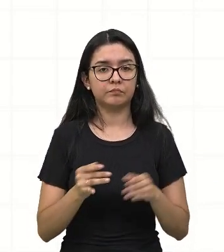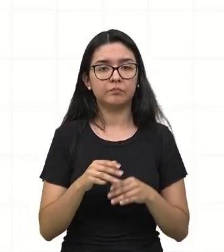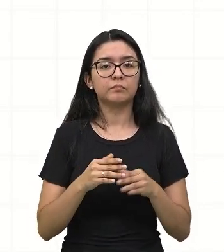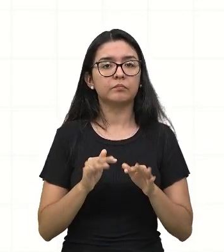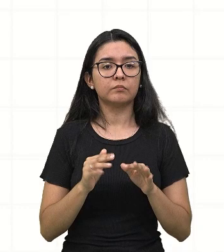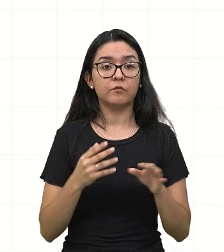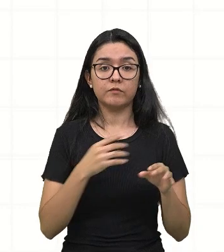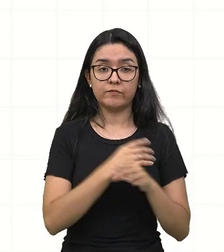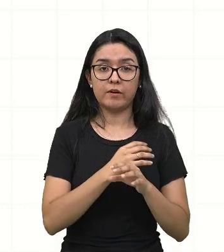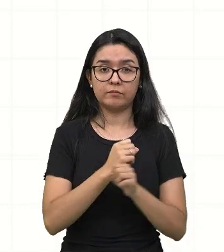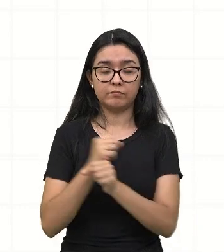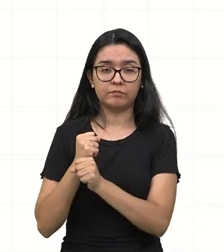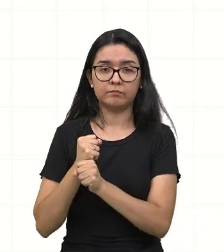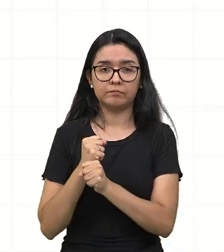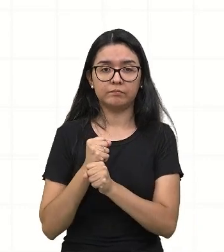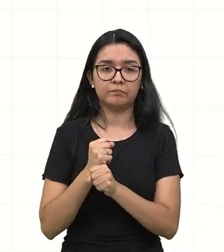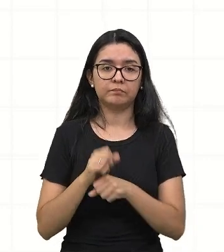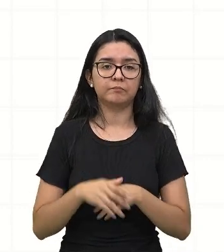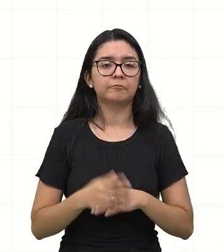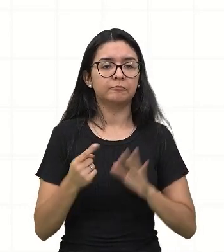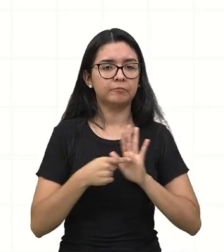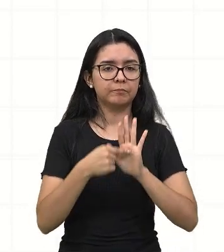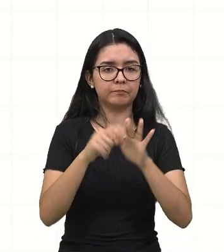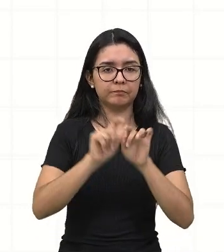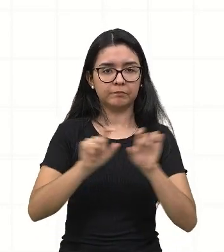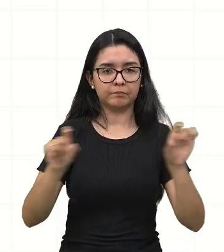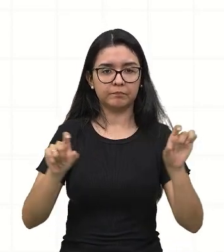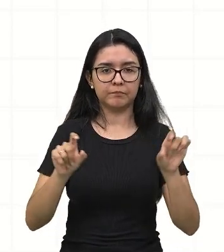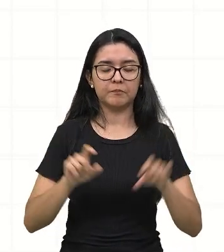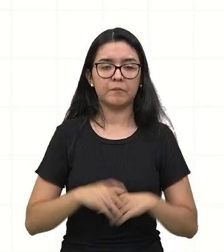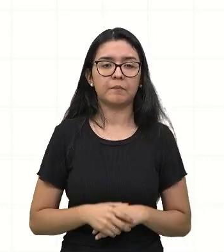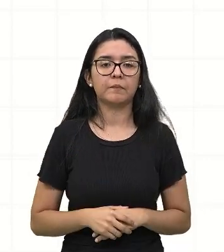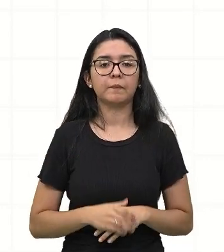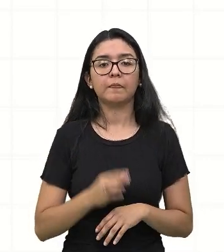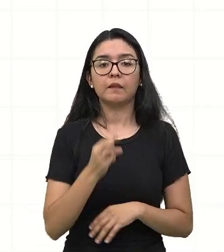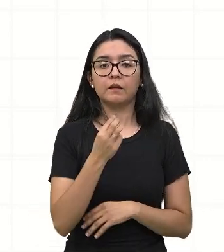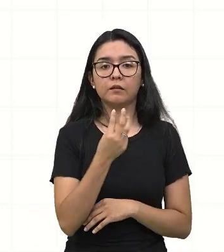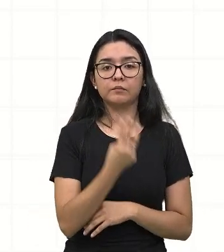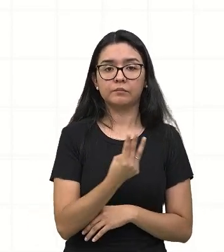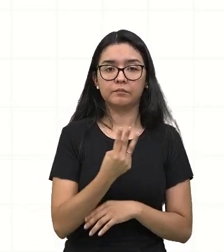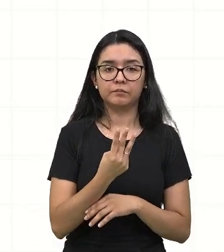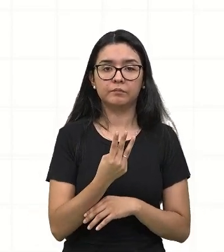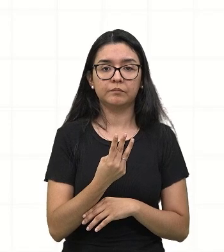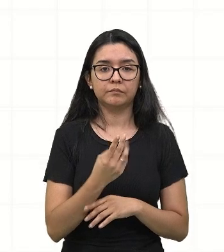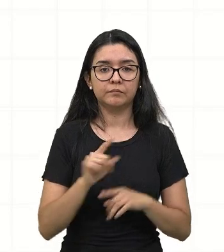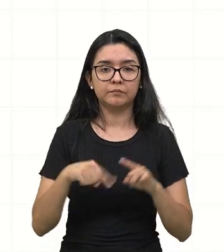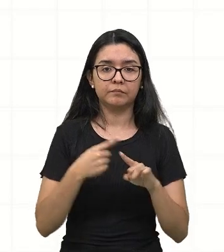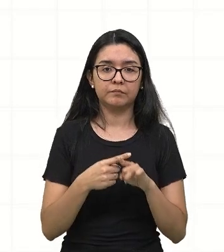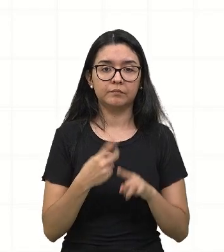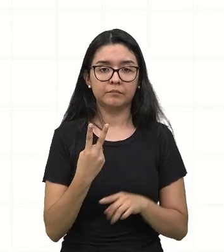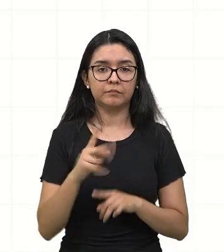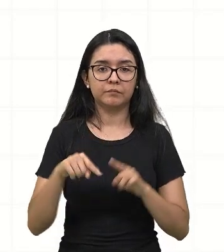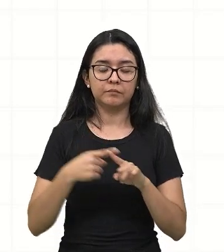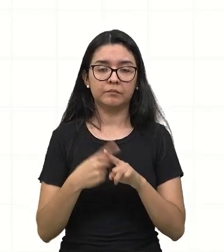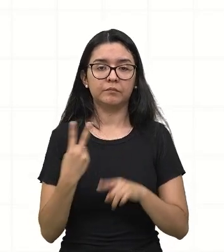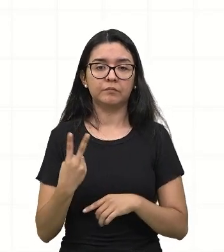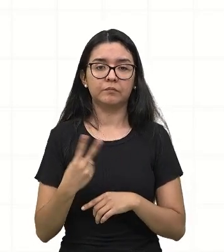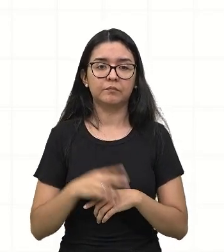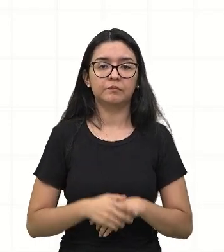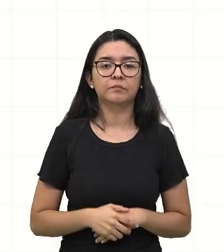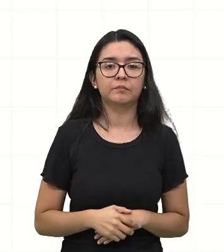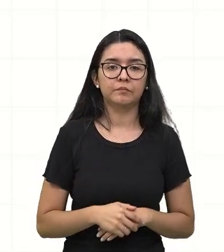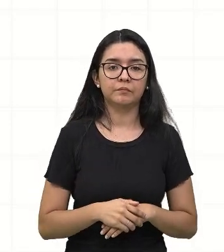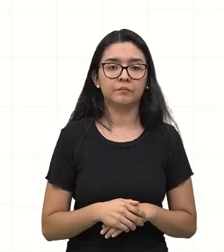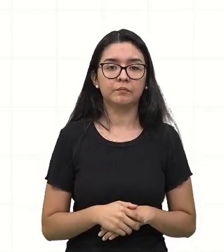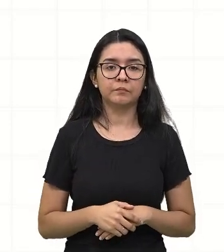dimensões e multiplique, assim como nós temos aqui na nossa cartela. 3 vezes 2 vezes 2, 3 vezes 2 é 6,